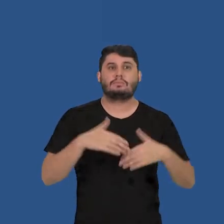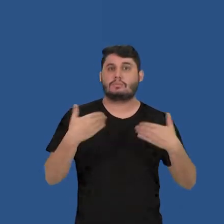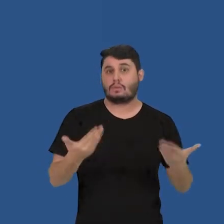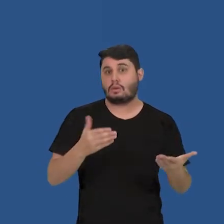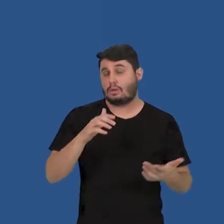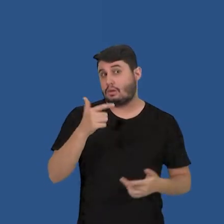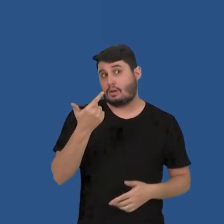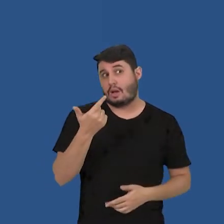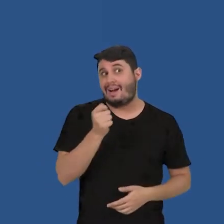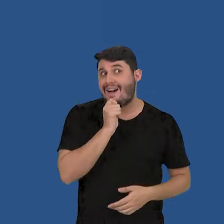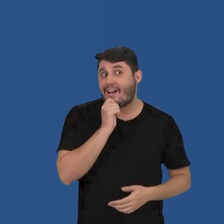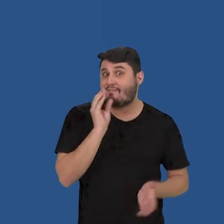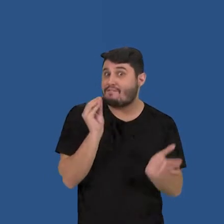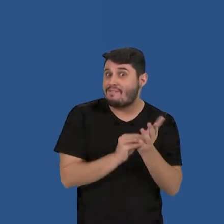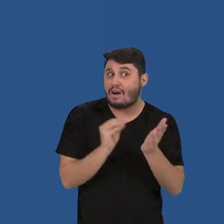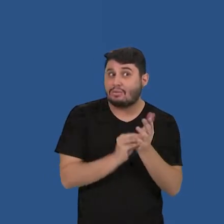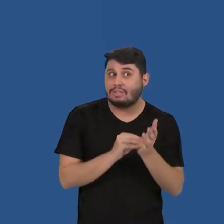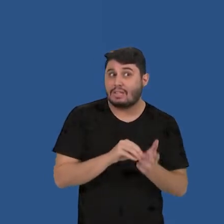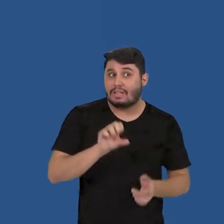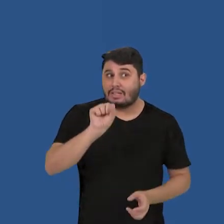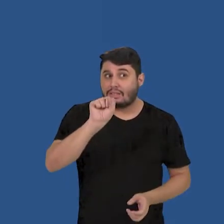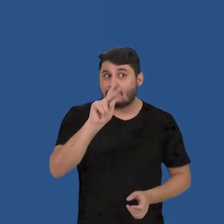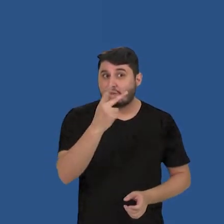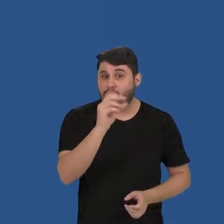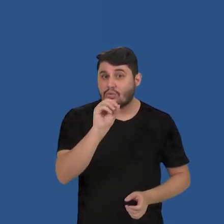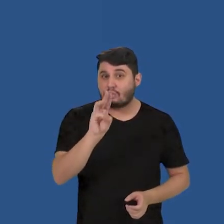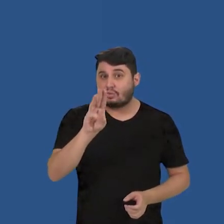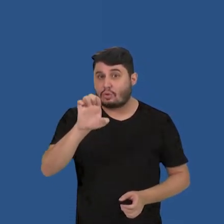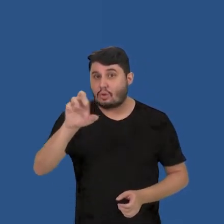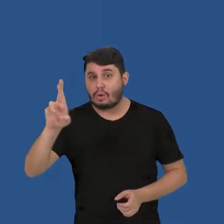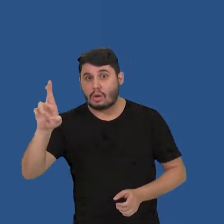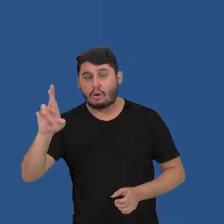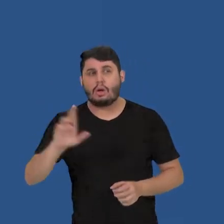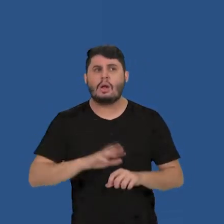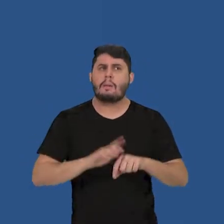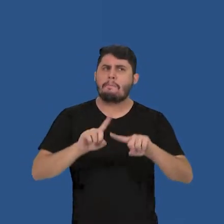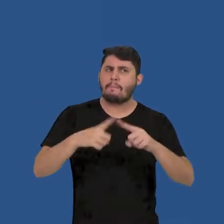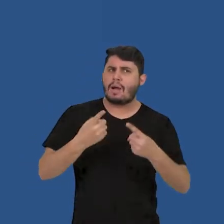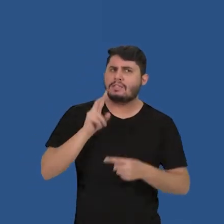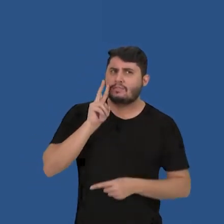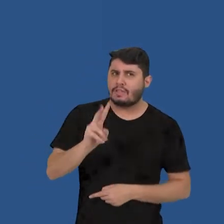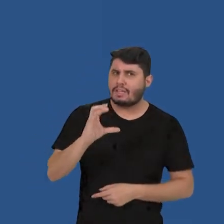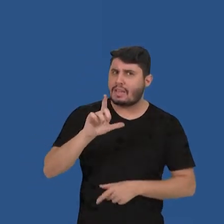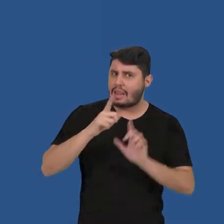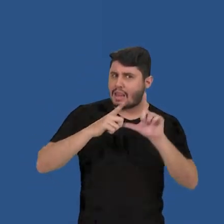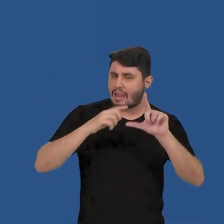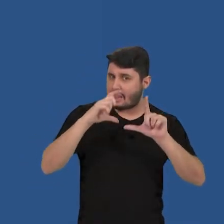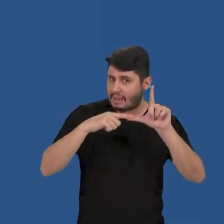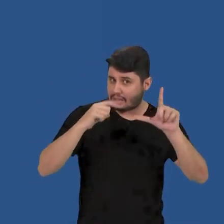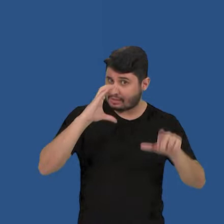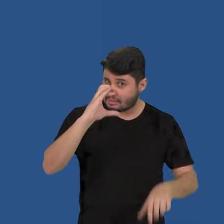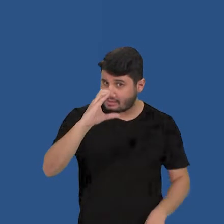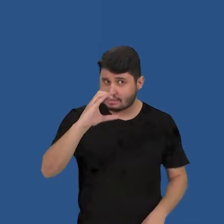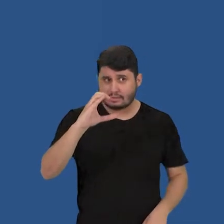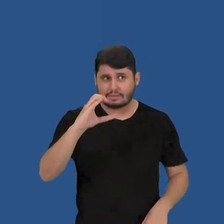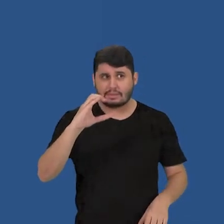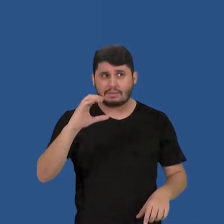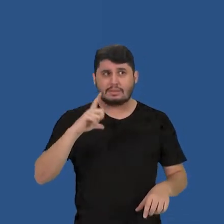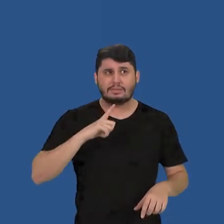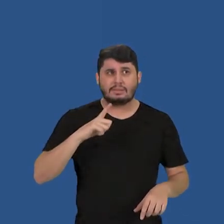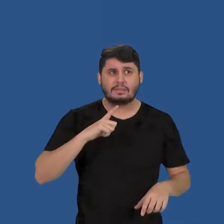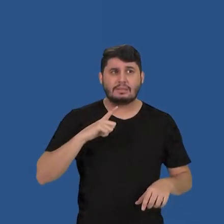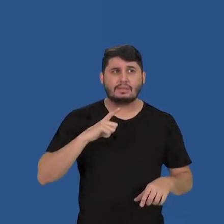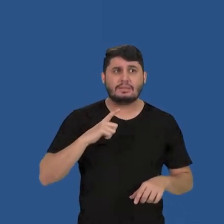tem o shower ainda, tá? Mas voltando aqui, letra C, será que a relação é comissional e sem teto para dirigir ônibus na